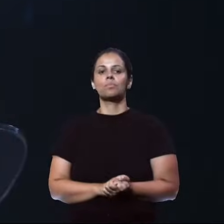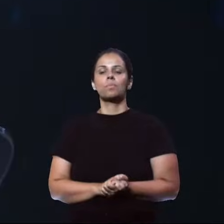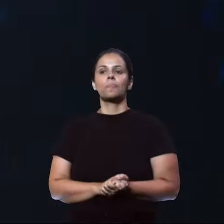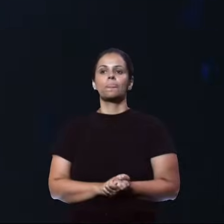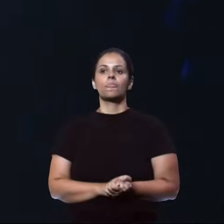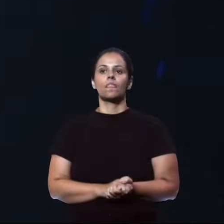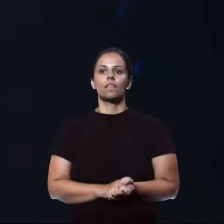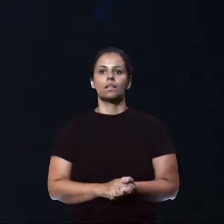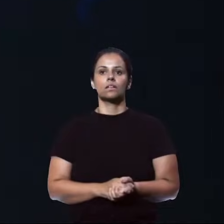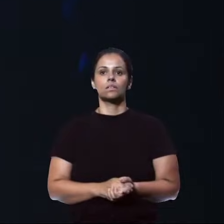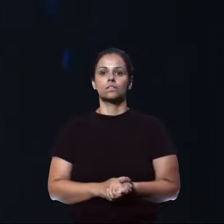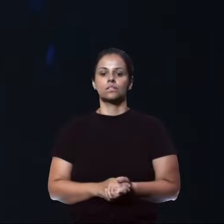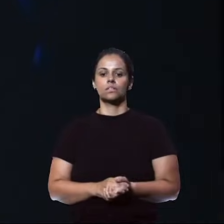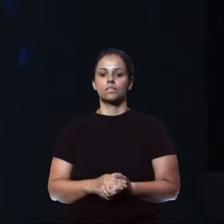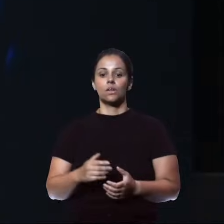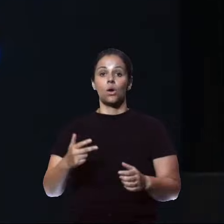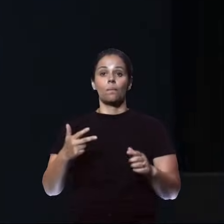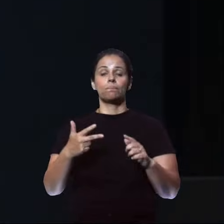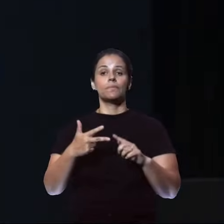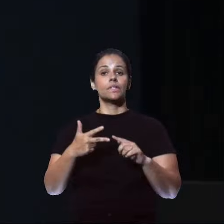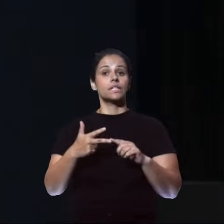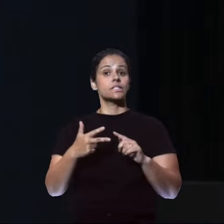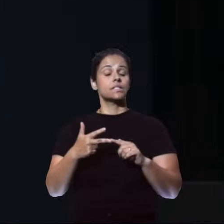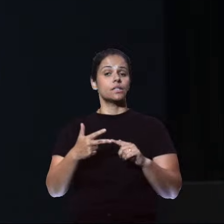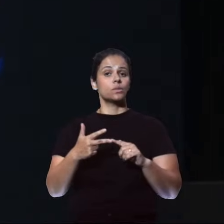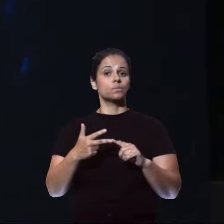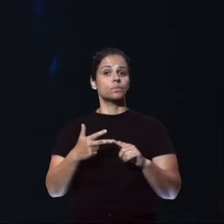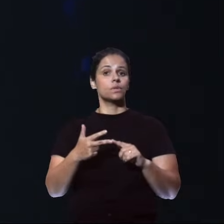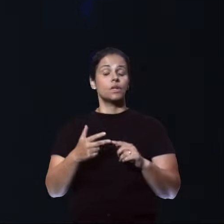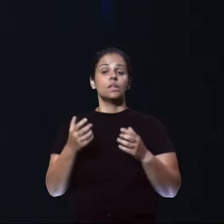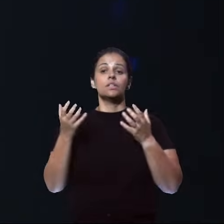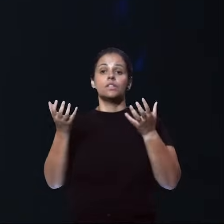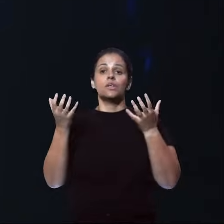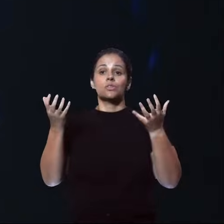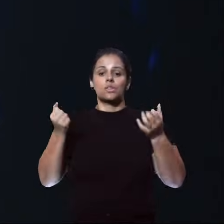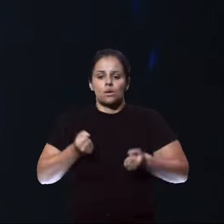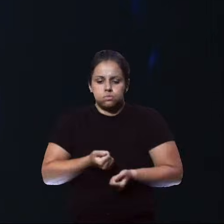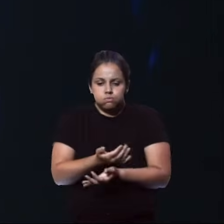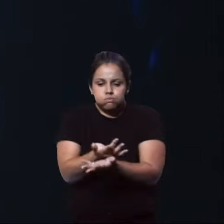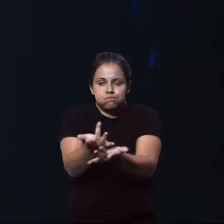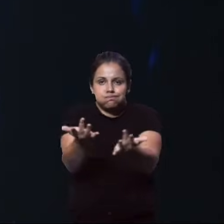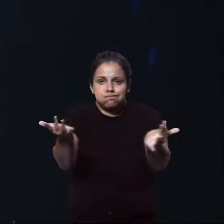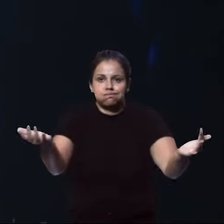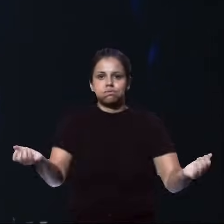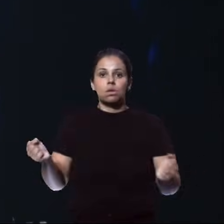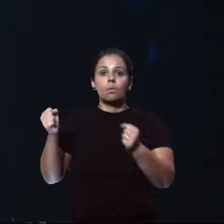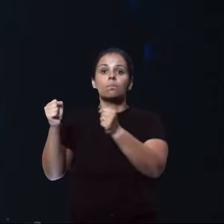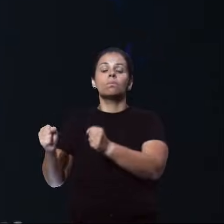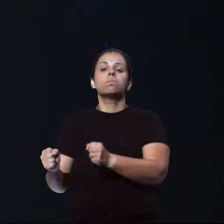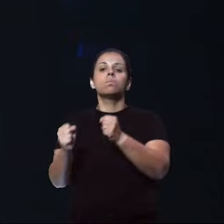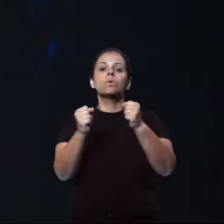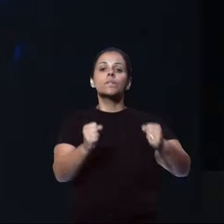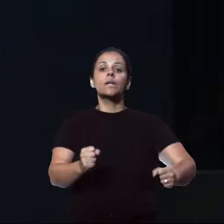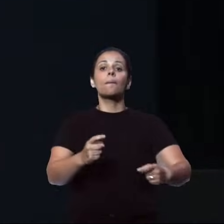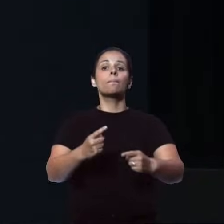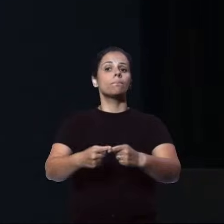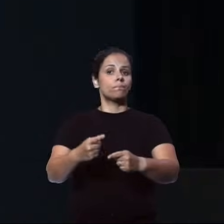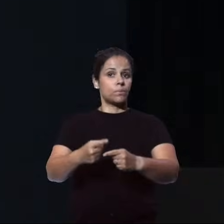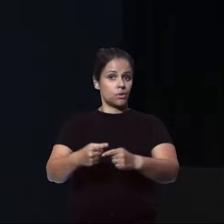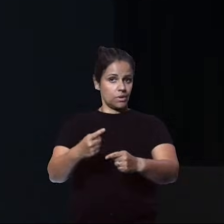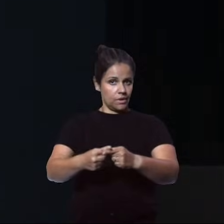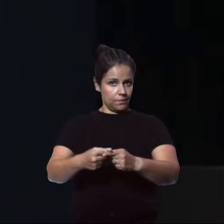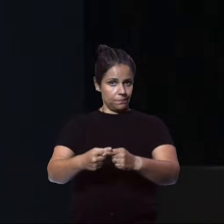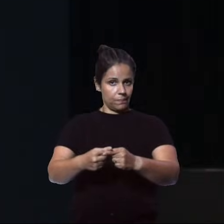E em terceiro lugar, Deus quer ministrar poder, porque eu não sei se vocês estavam aqui no sábado passado, mas pastor José